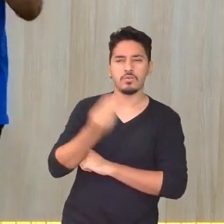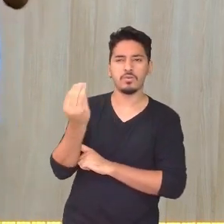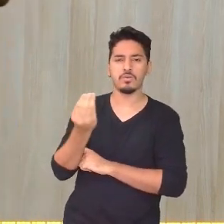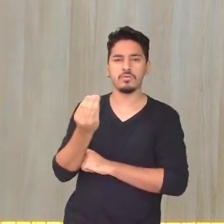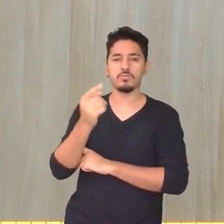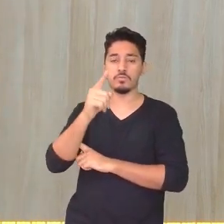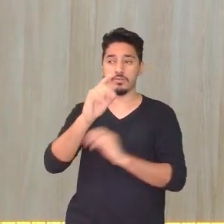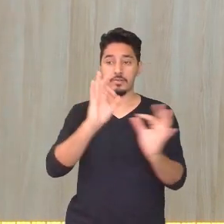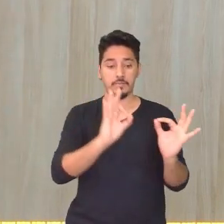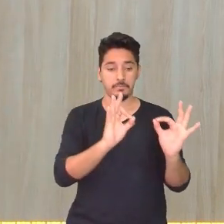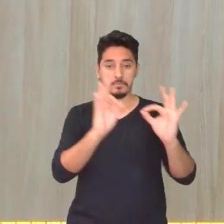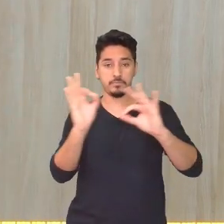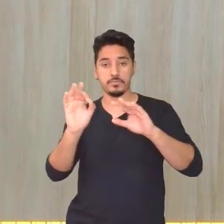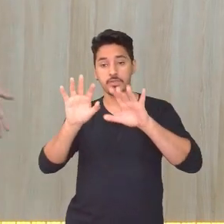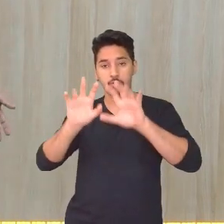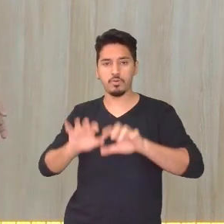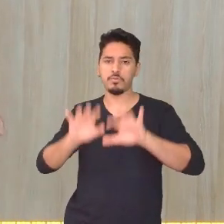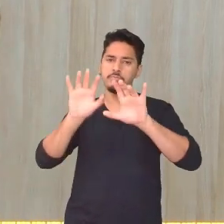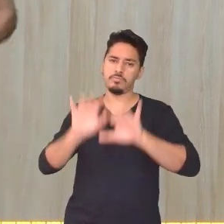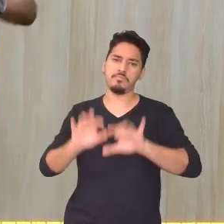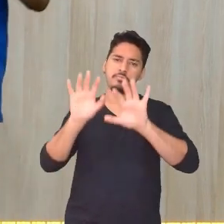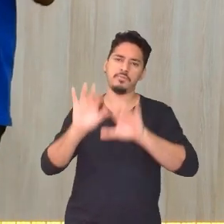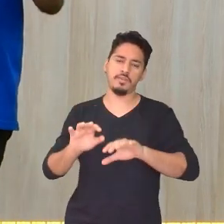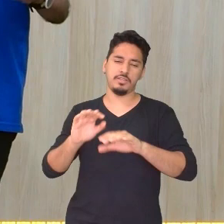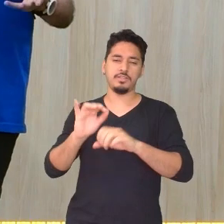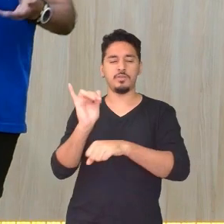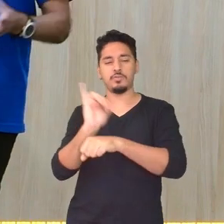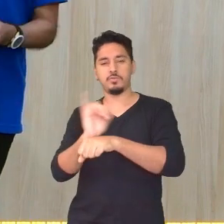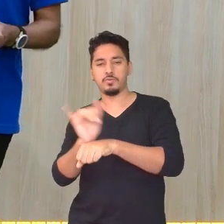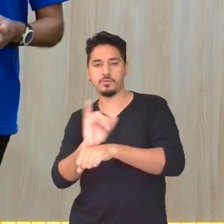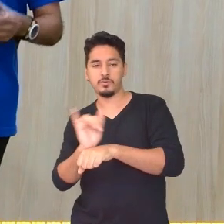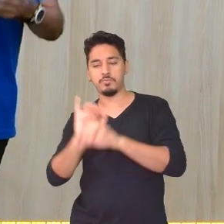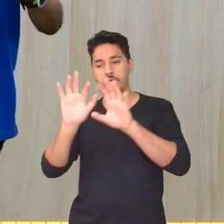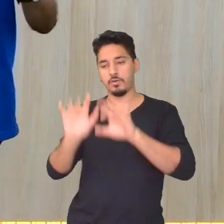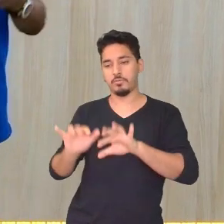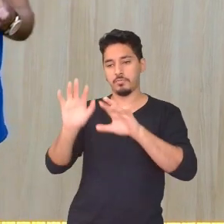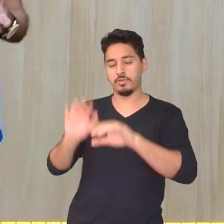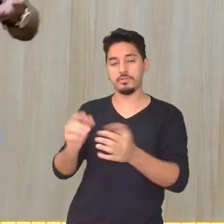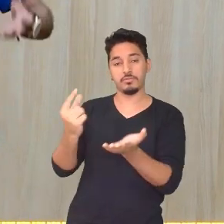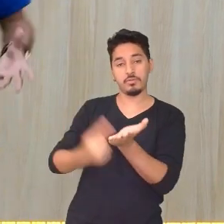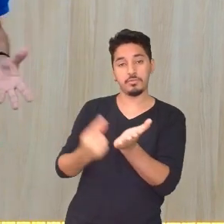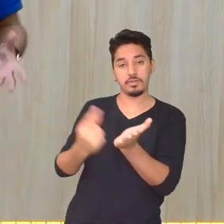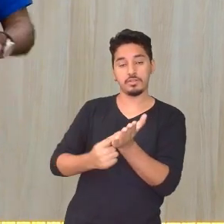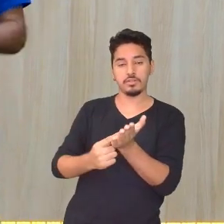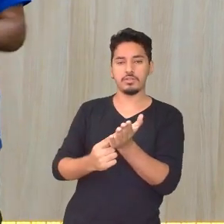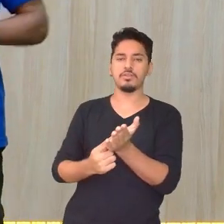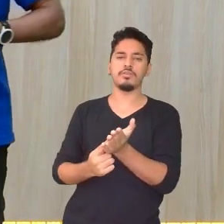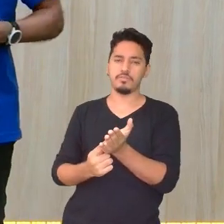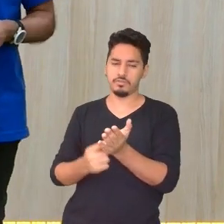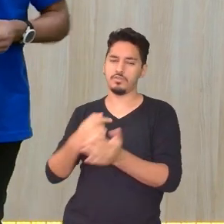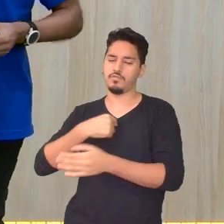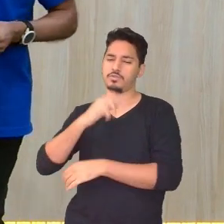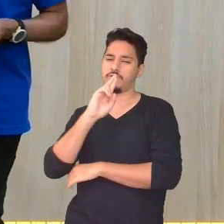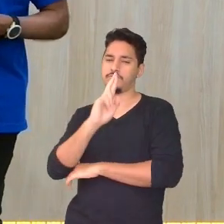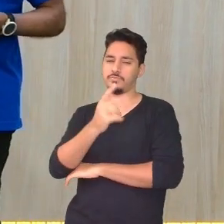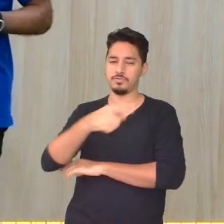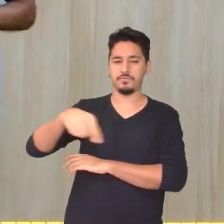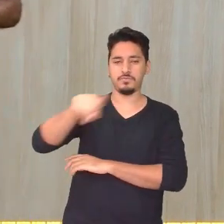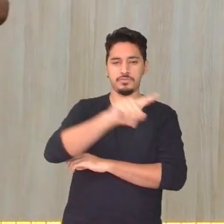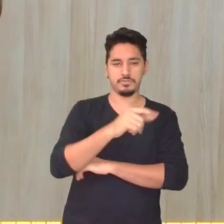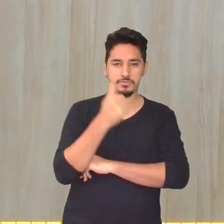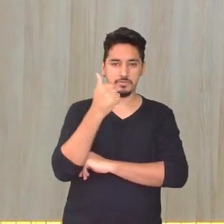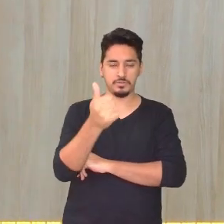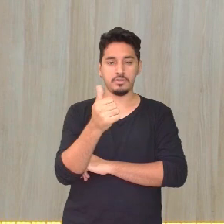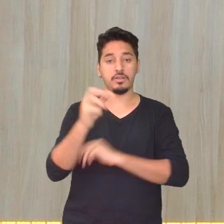Vocês assistem e comenta lá direitinho lá no YouTube, comenta lá no aplicativo que Ricardinho vai respondendo para cada um de vocês, tá